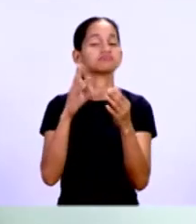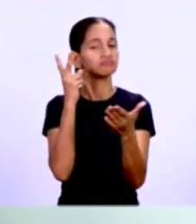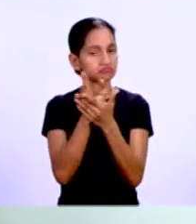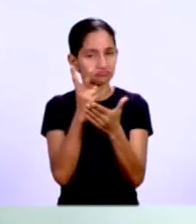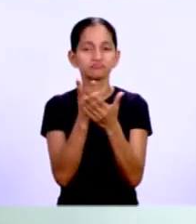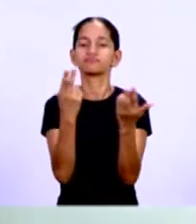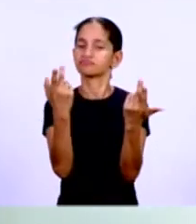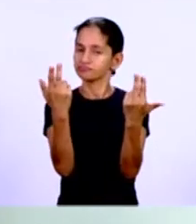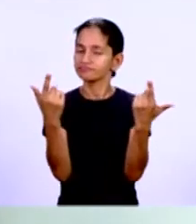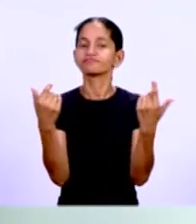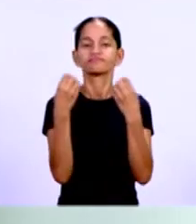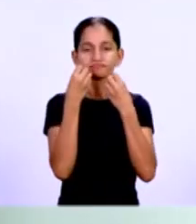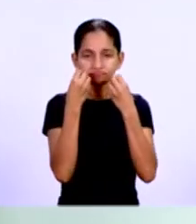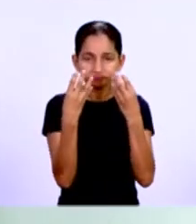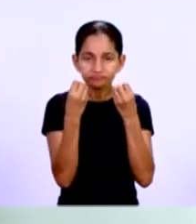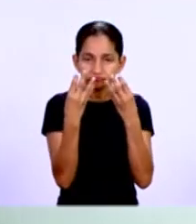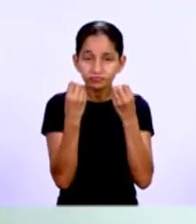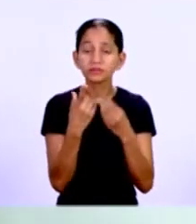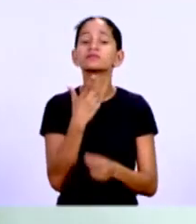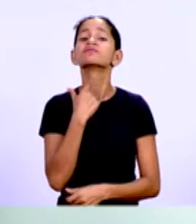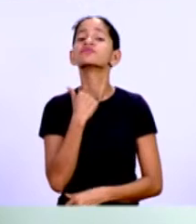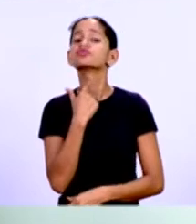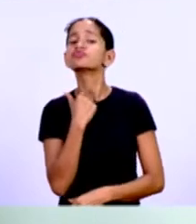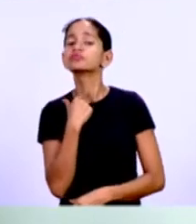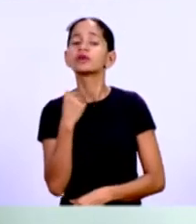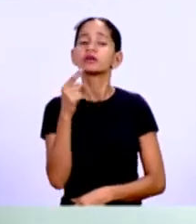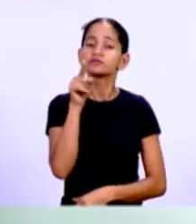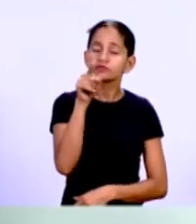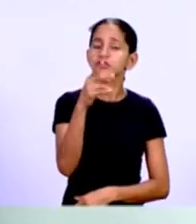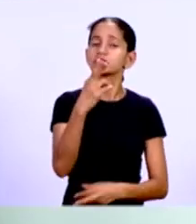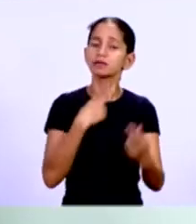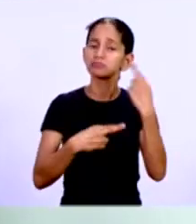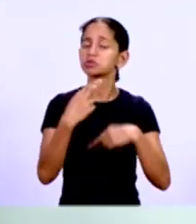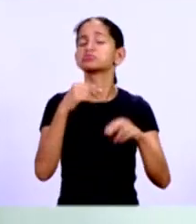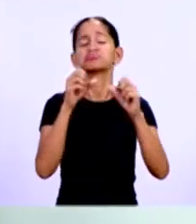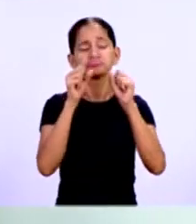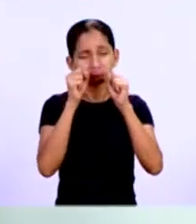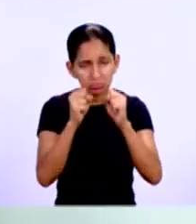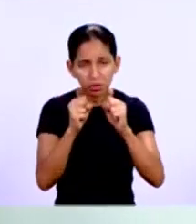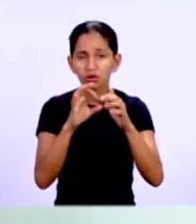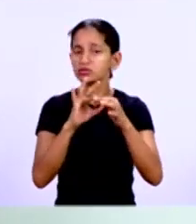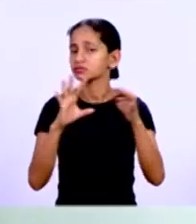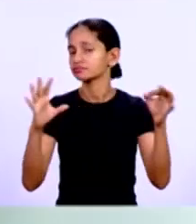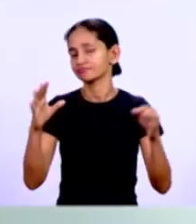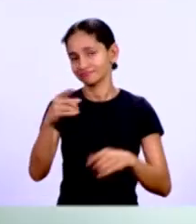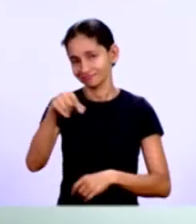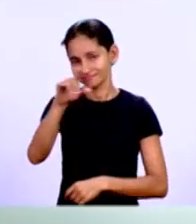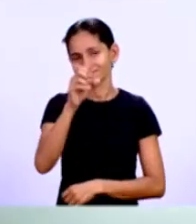mesmo. Gente, se vocês também têm vontade de mandar a sua resposta, fique à vontade, mande pra gente, tá?